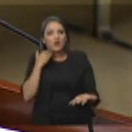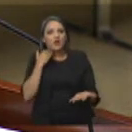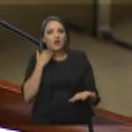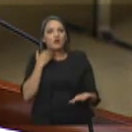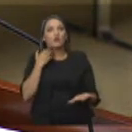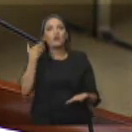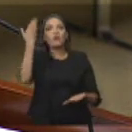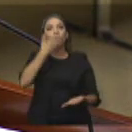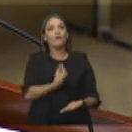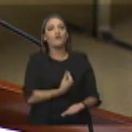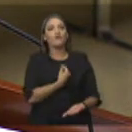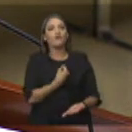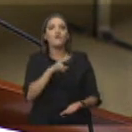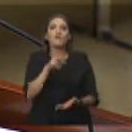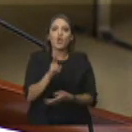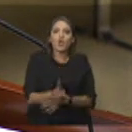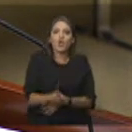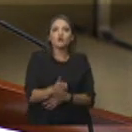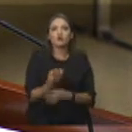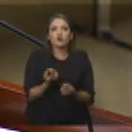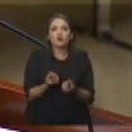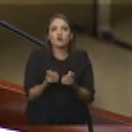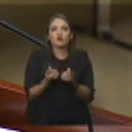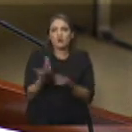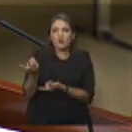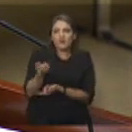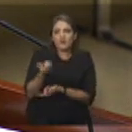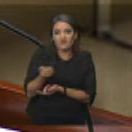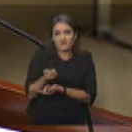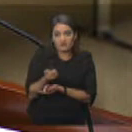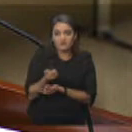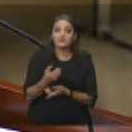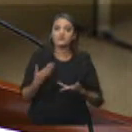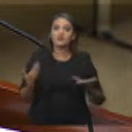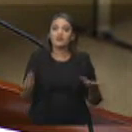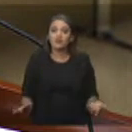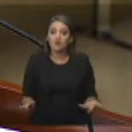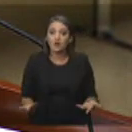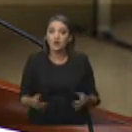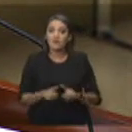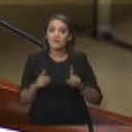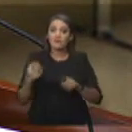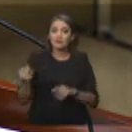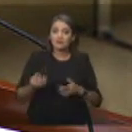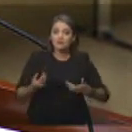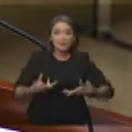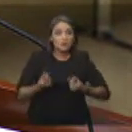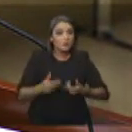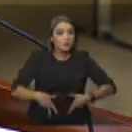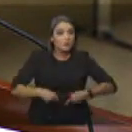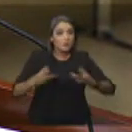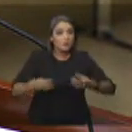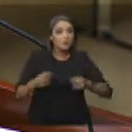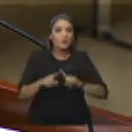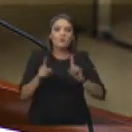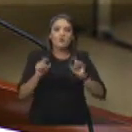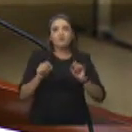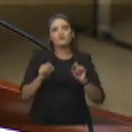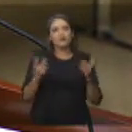benefício. Um custo altíssimo e, em minha leitura, injustificável diante da nova realidade